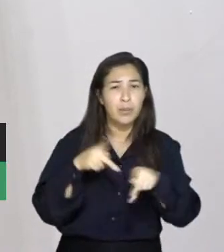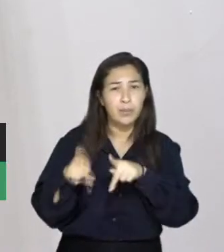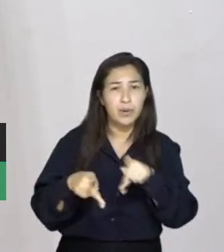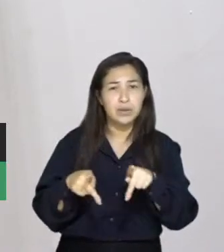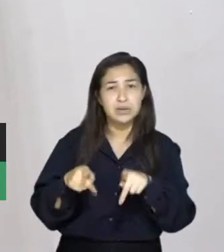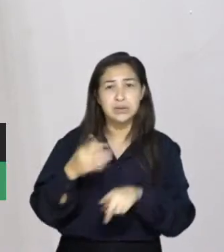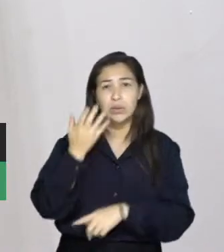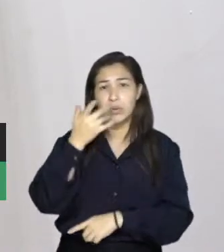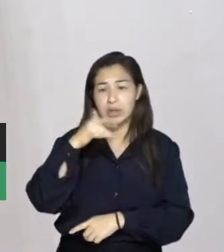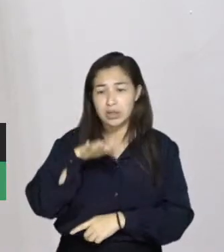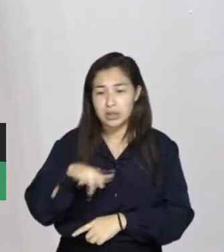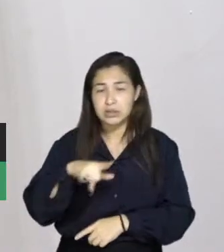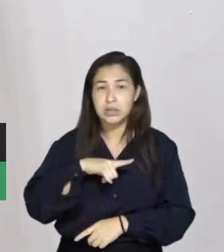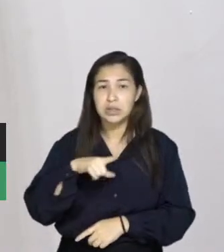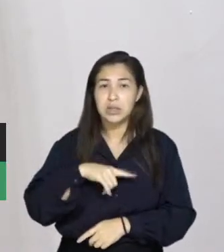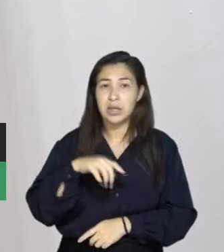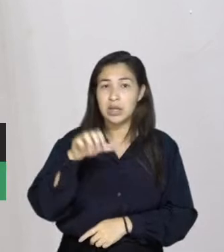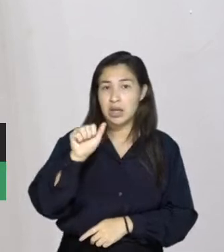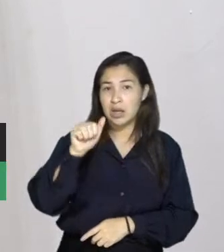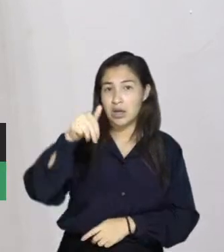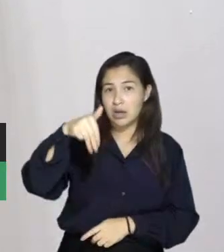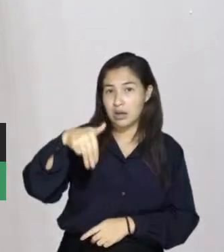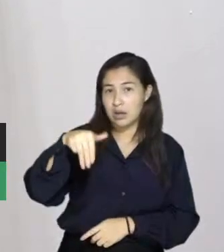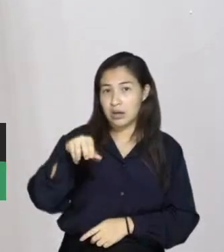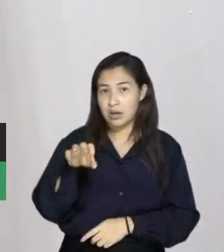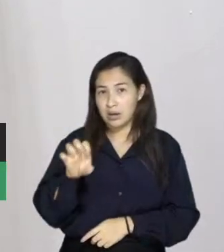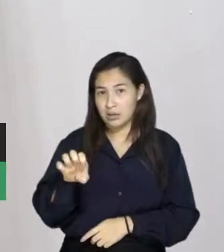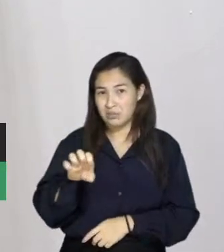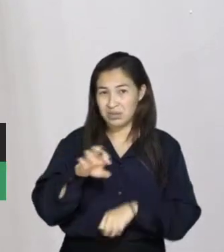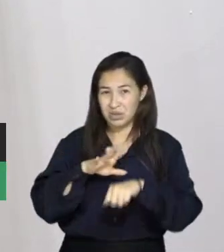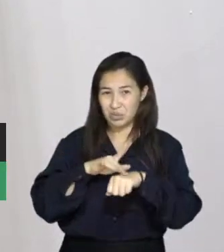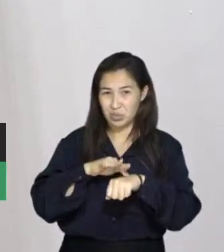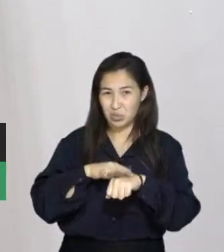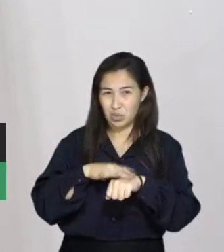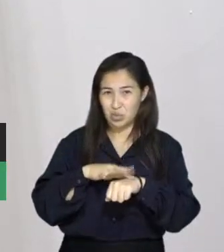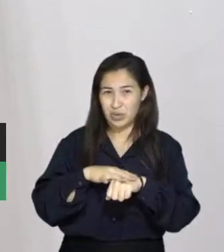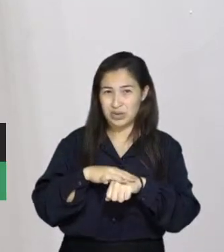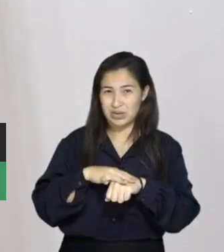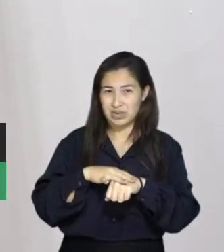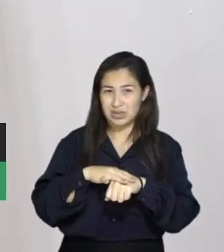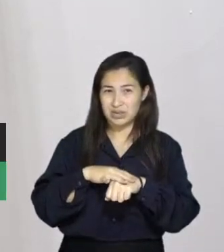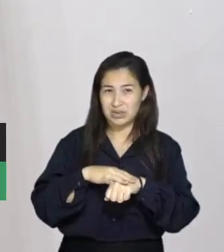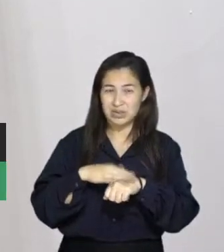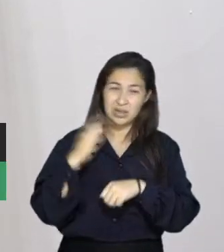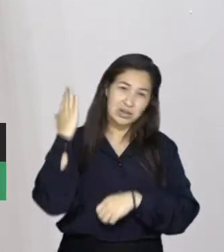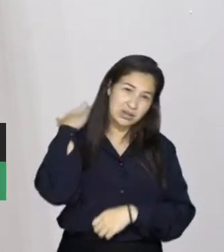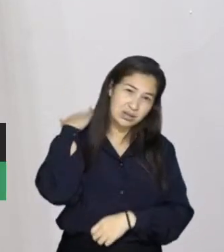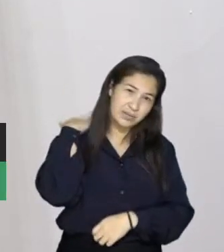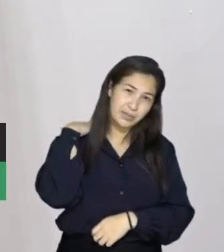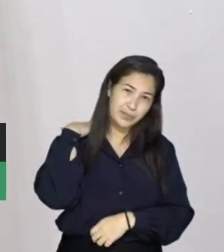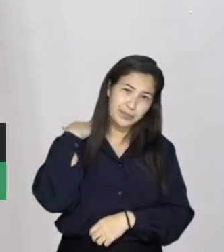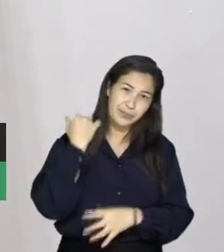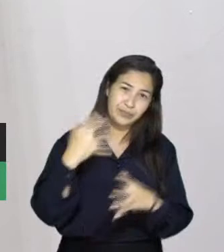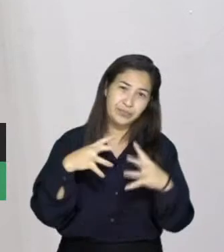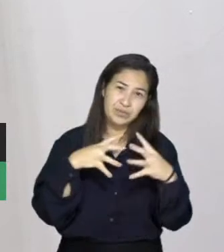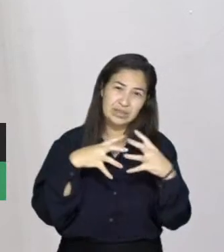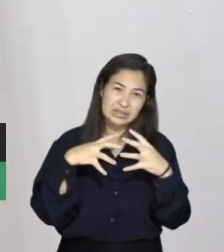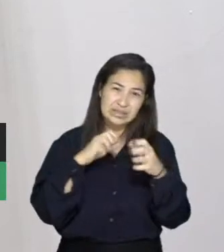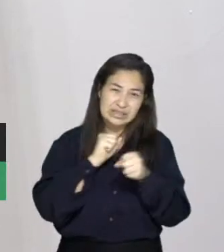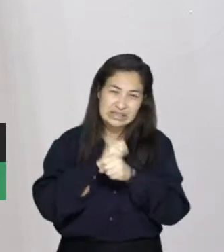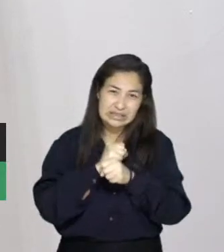que têm AME, atrofia muscular espinhal, que nós iniciamos uma campanha aqui com apoio da Assembleia